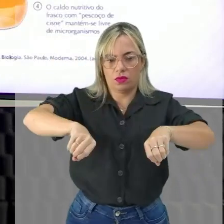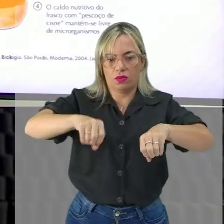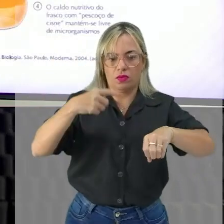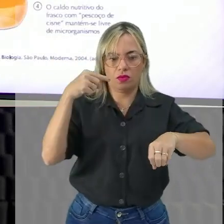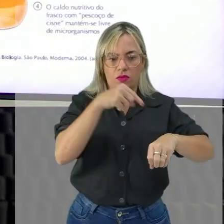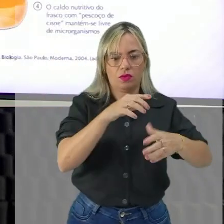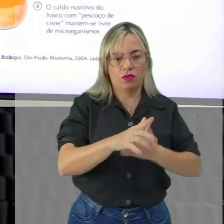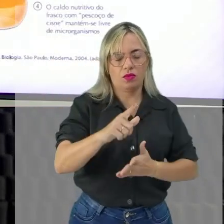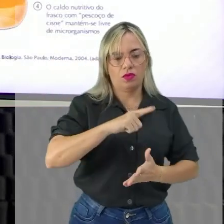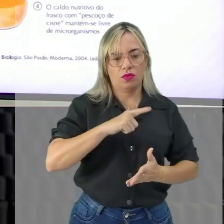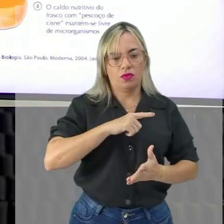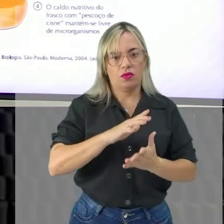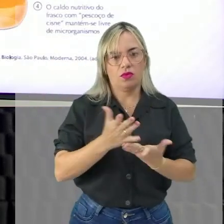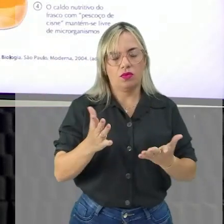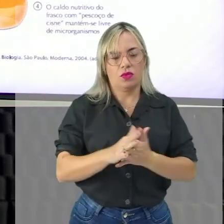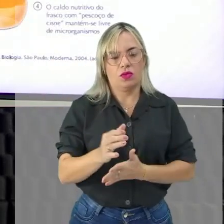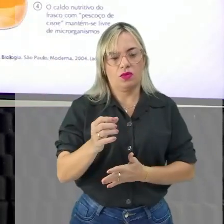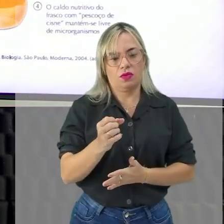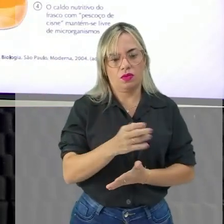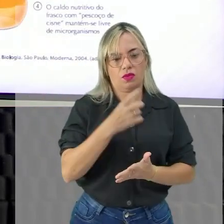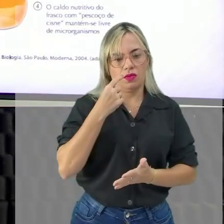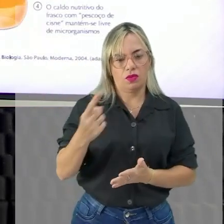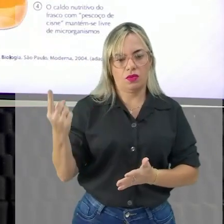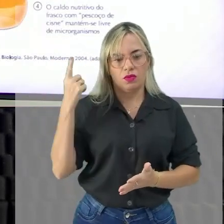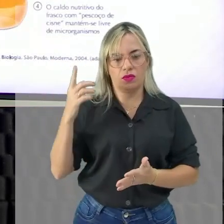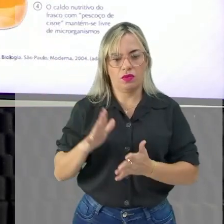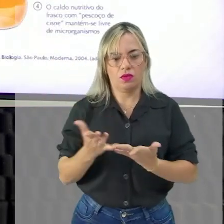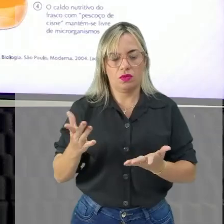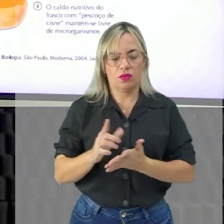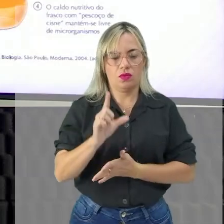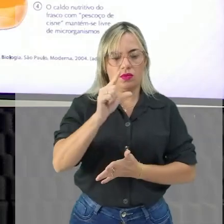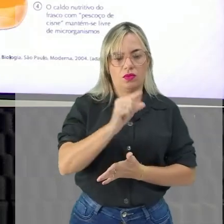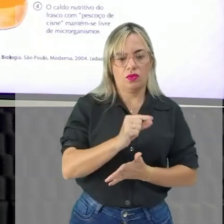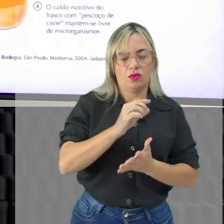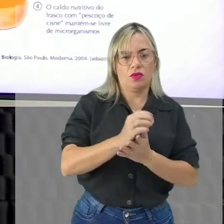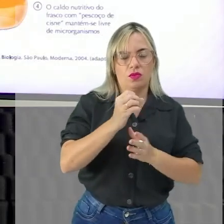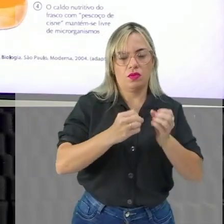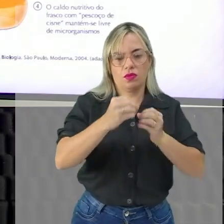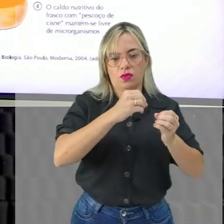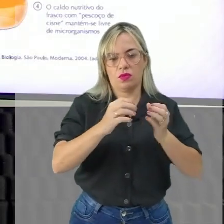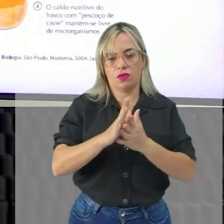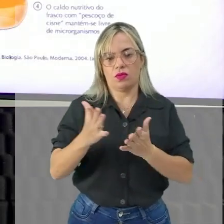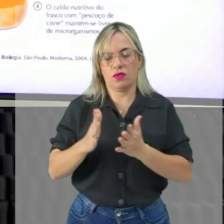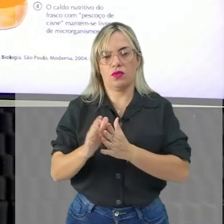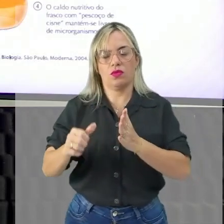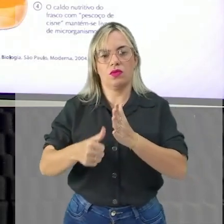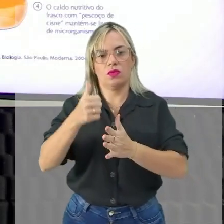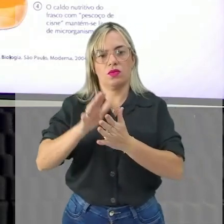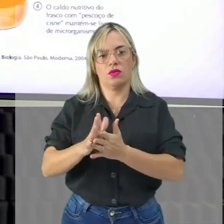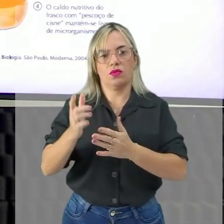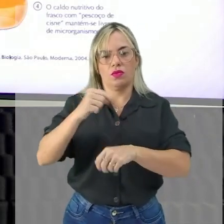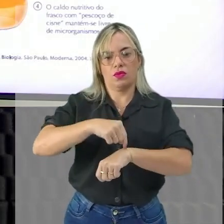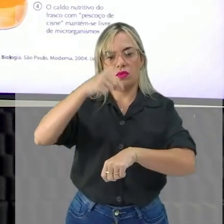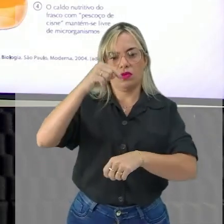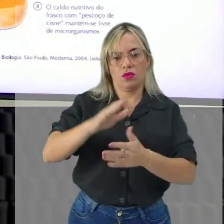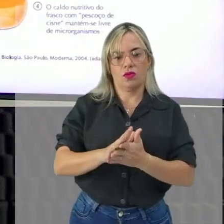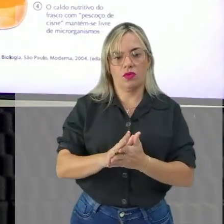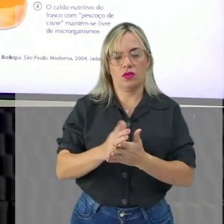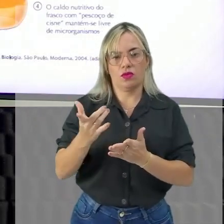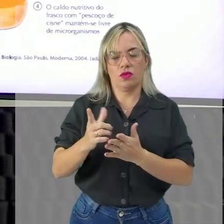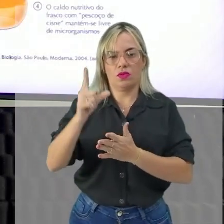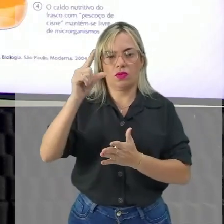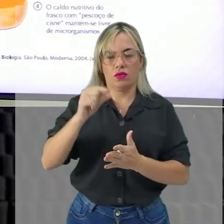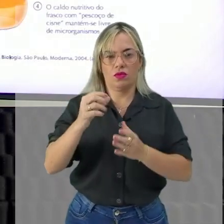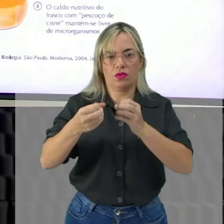micro-organismos no frasco. Ou seja, no primeiro momento, ele tomou providência para que os micro-organismos não entrassem